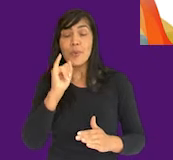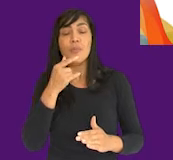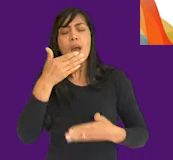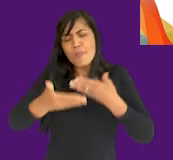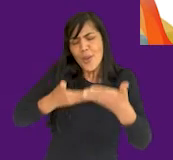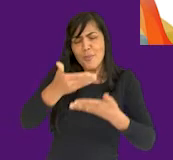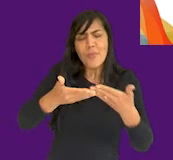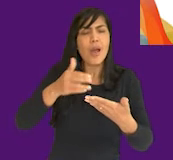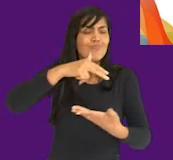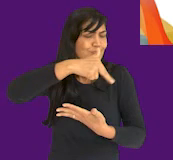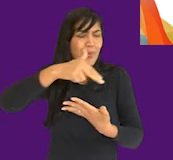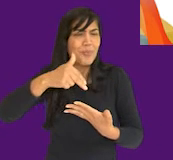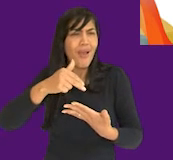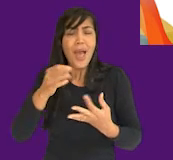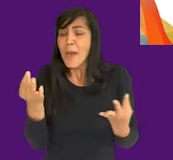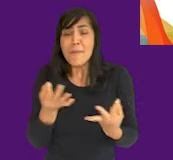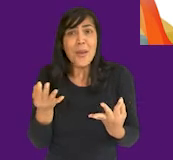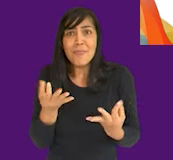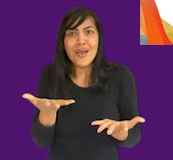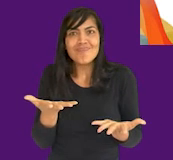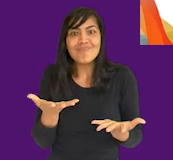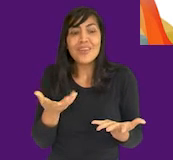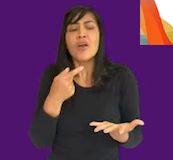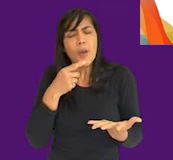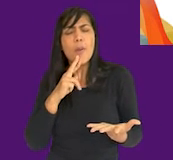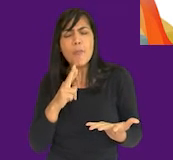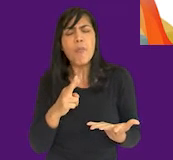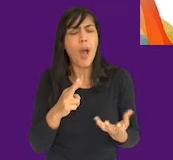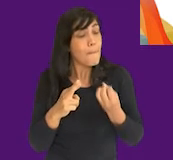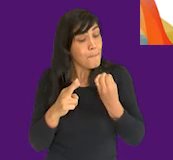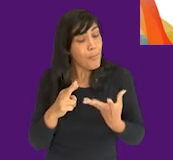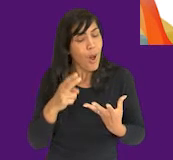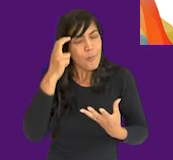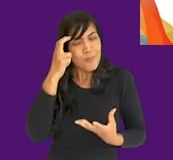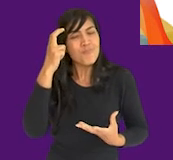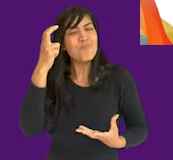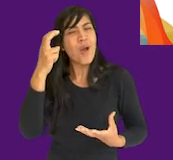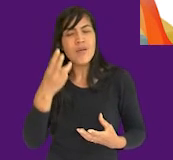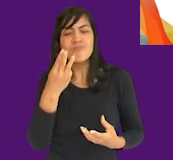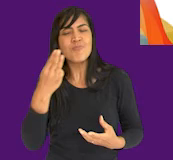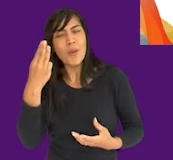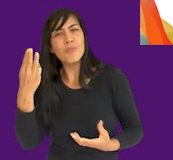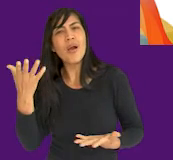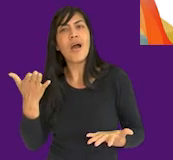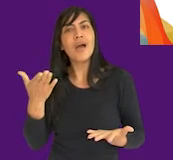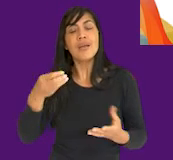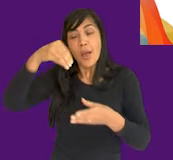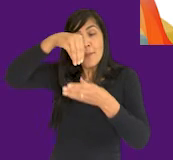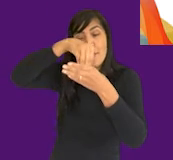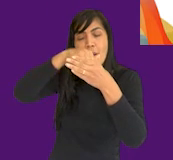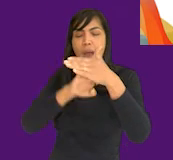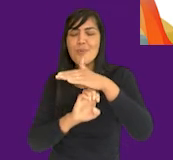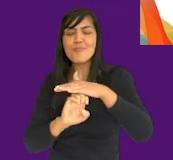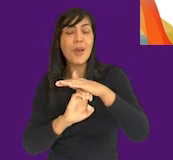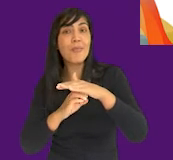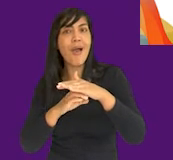de colaboração entre outros e é muito simples o que você vai ter como resultado a inteligência insights ideias dentro da